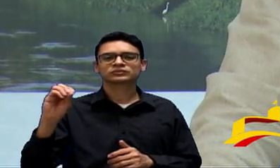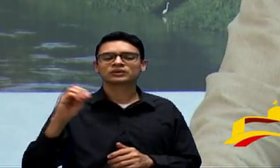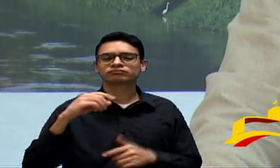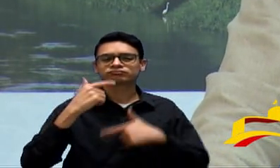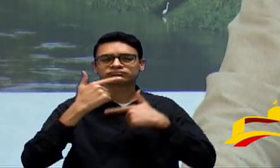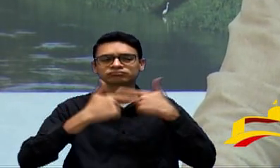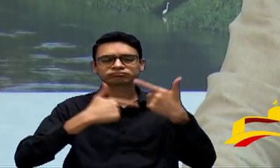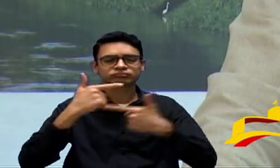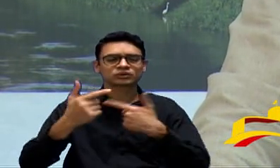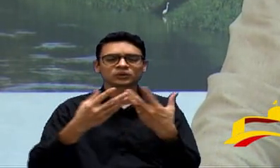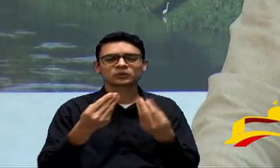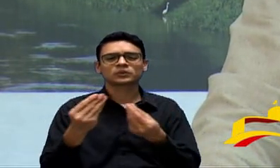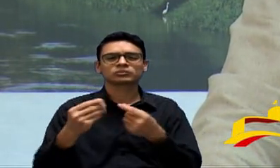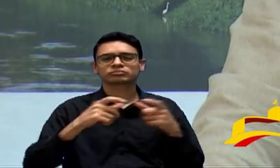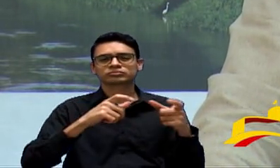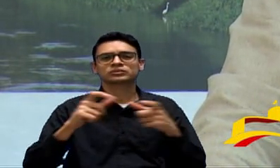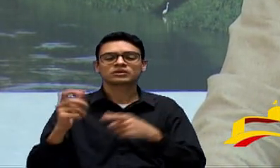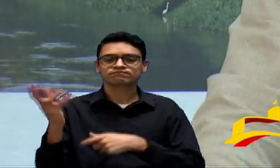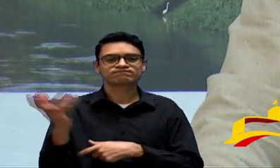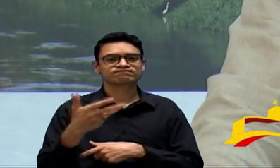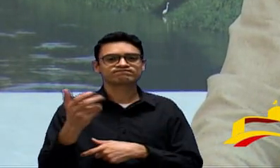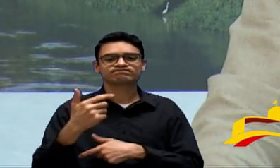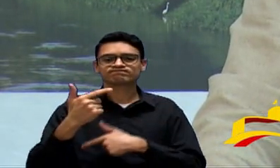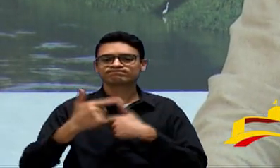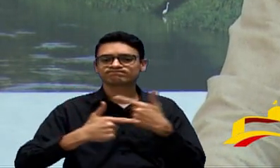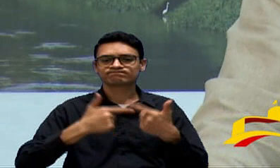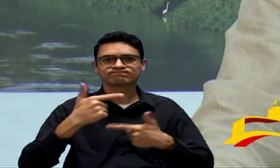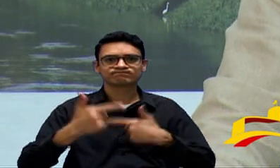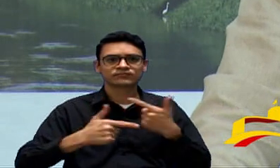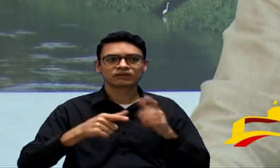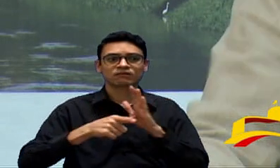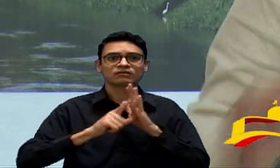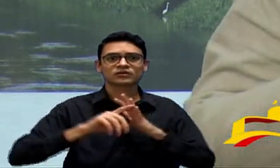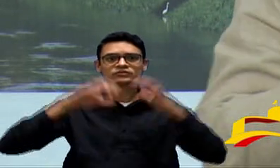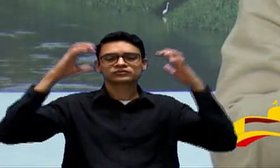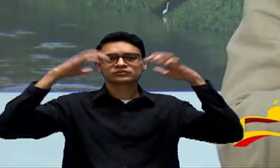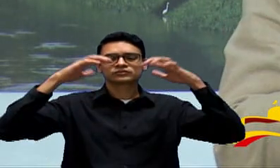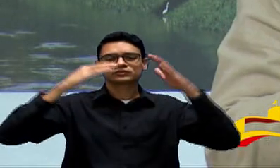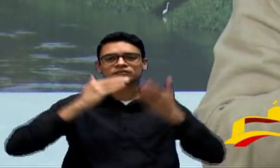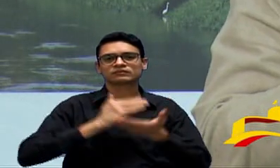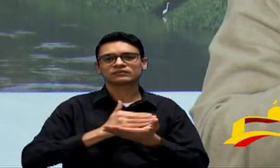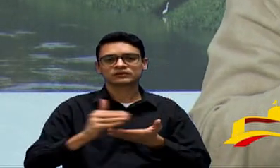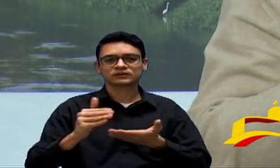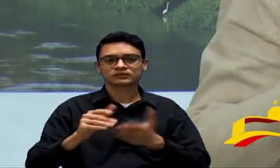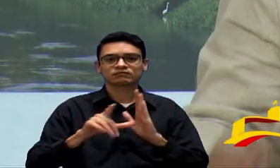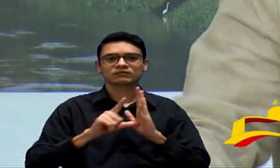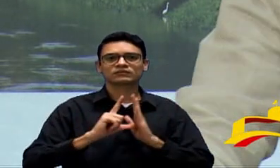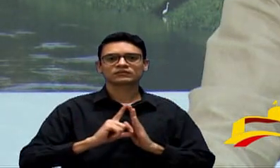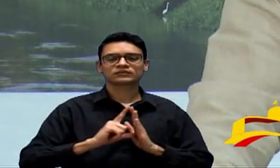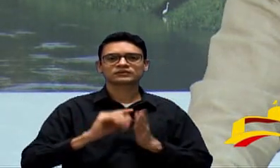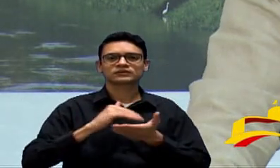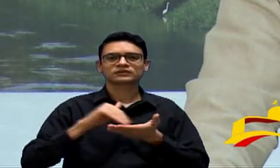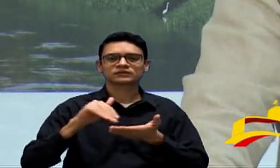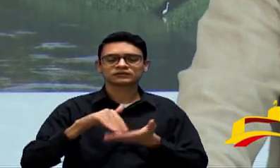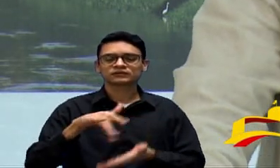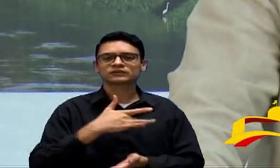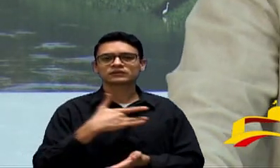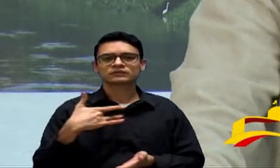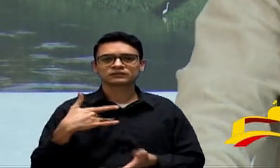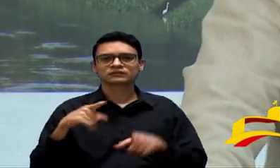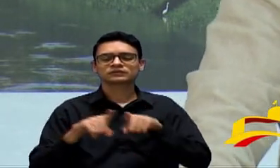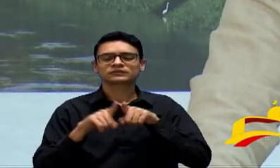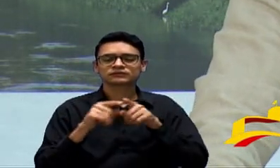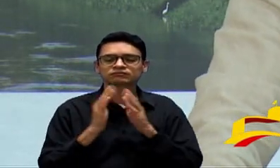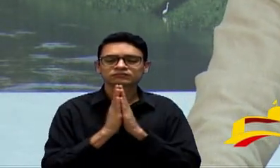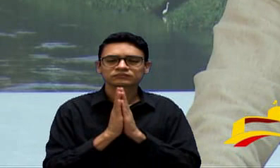e a gente pede aí uma celeridade nos trabalhos agora também, antes das chuvas. E também faço um apelo ao secretário da Saúde. Como eu já falei, o